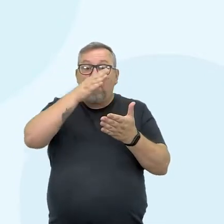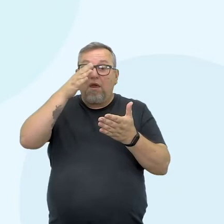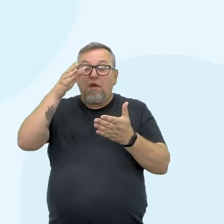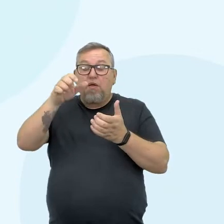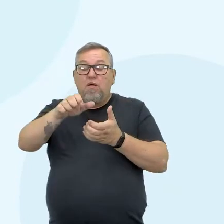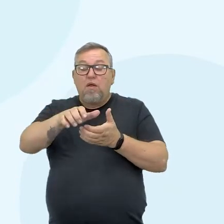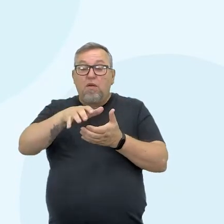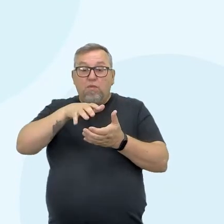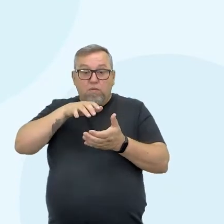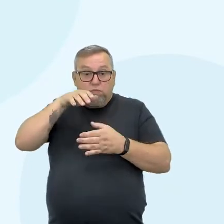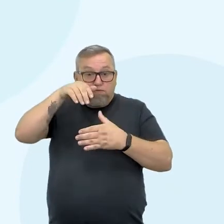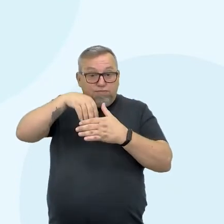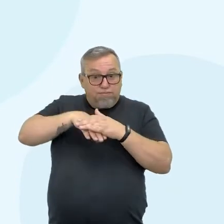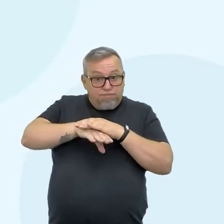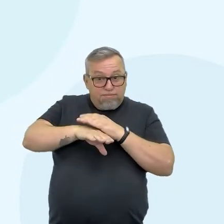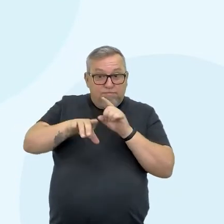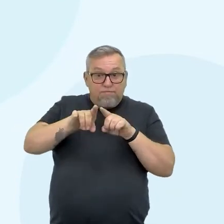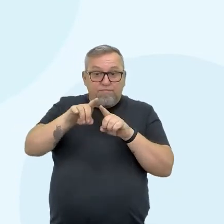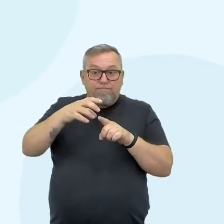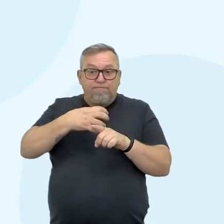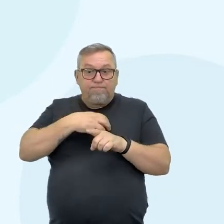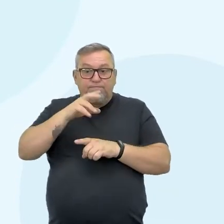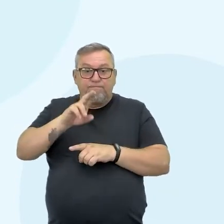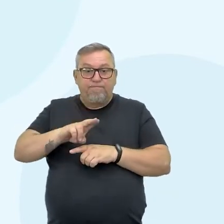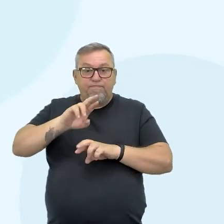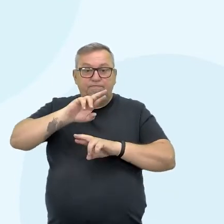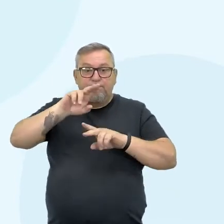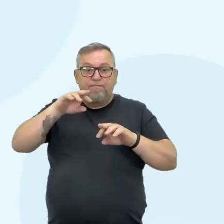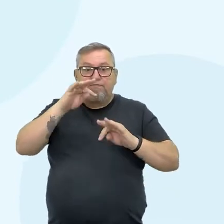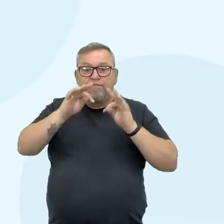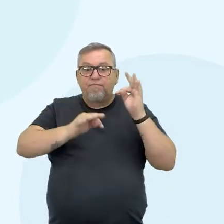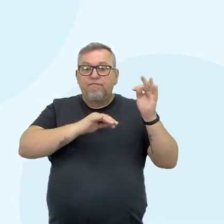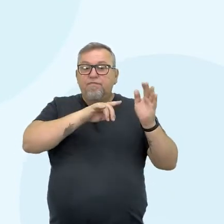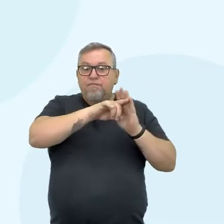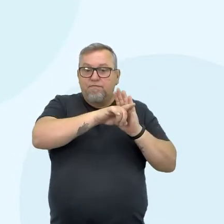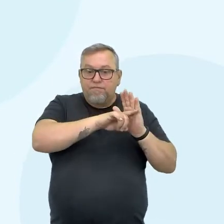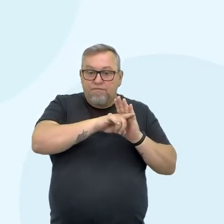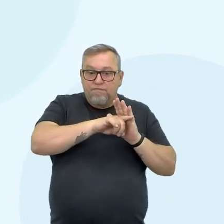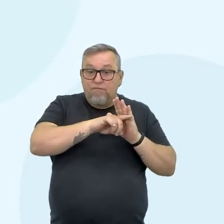bibliotecas e arquivos. Essa categoria é utilizada em diferentes